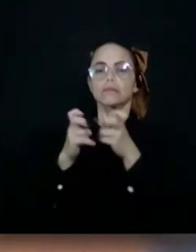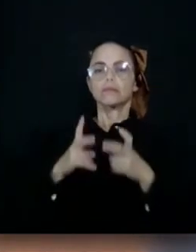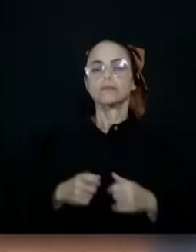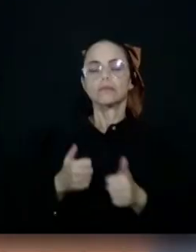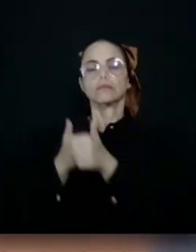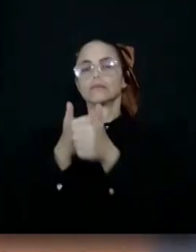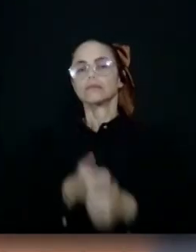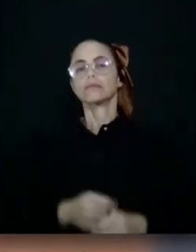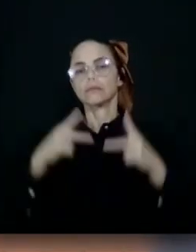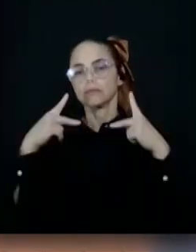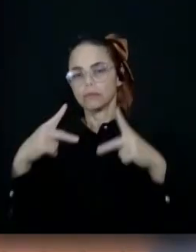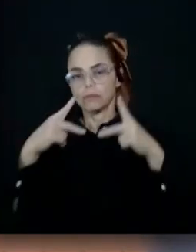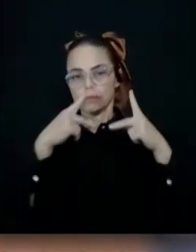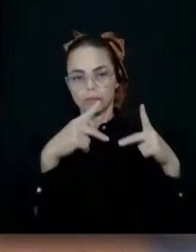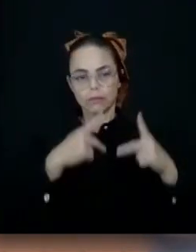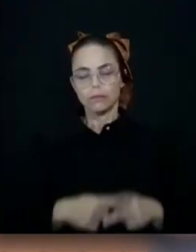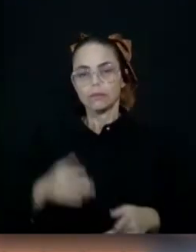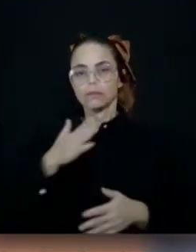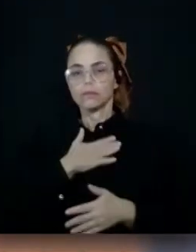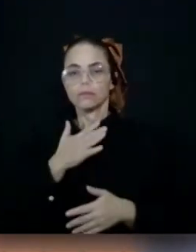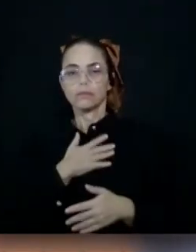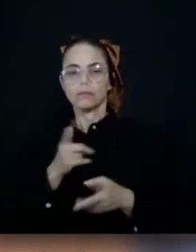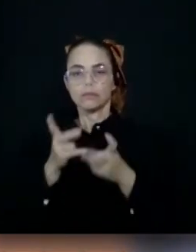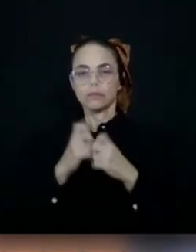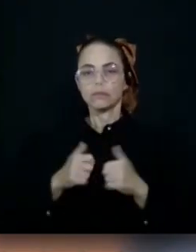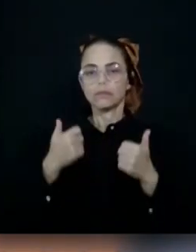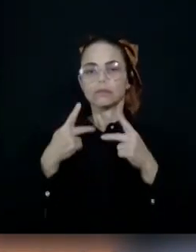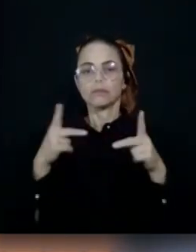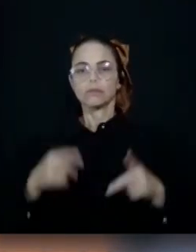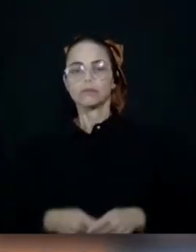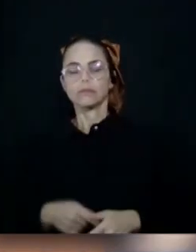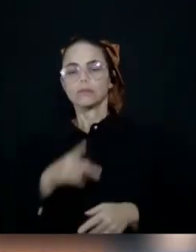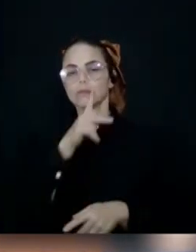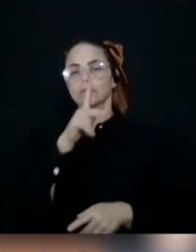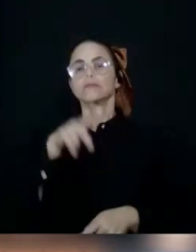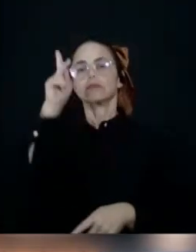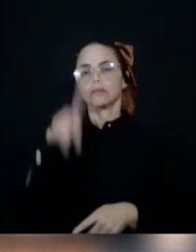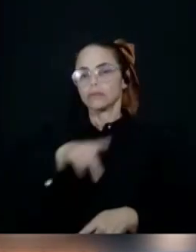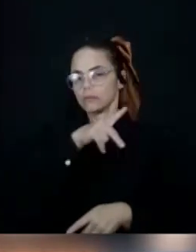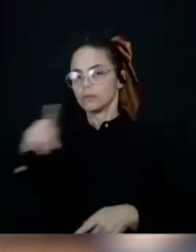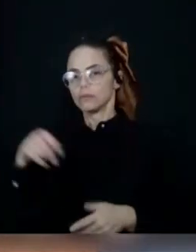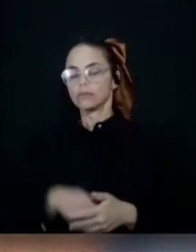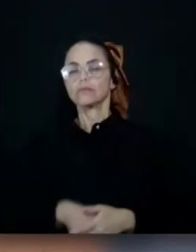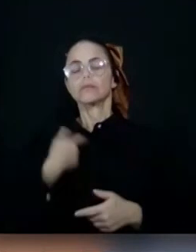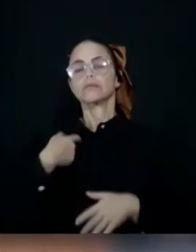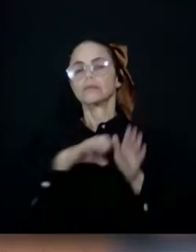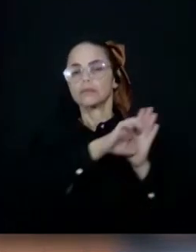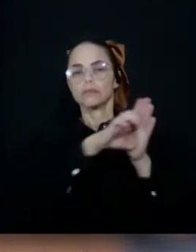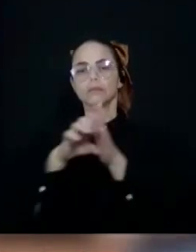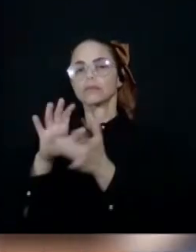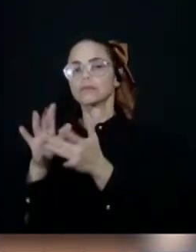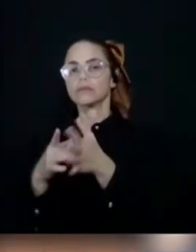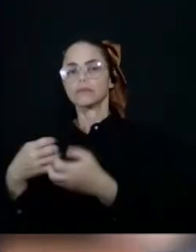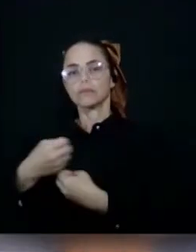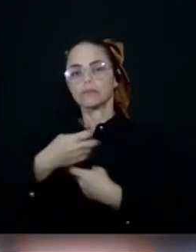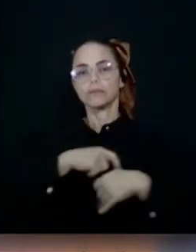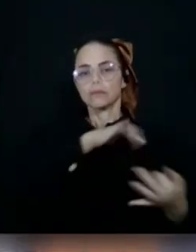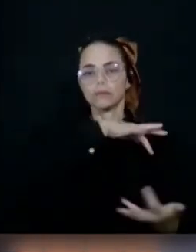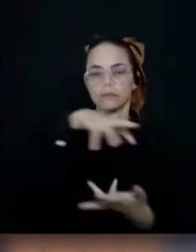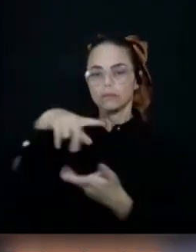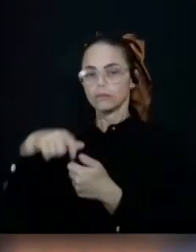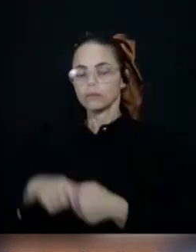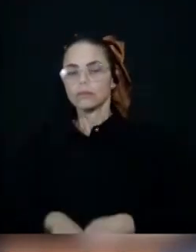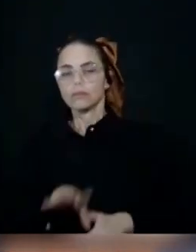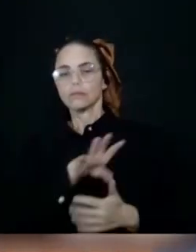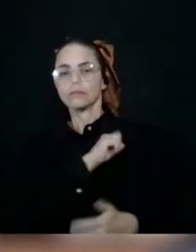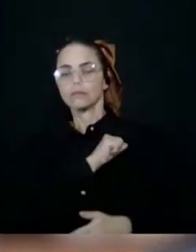pregação, tudo que a gente ouve e acompanha dos nossos padres falando do exemplo que Jesus nos trouxe à terra, no amor ao